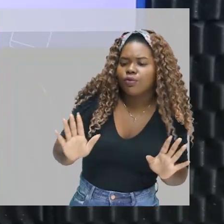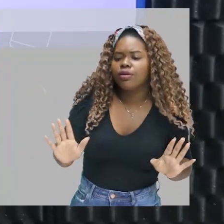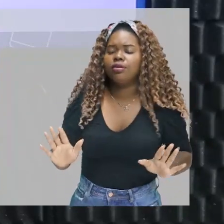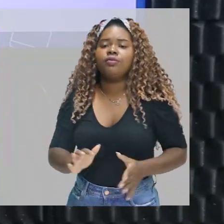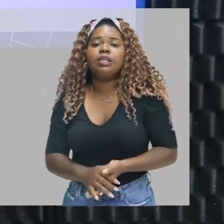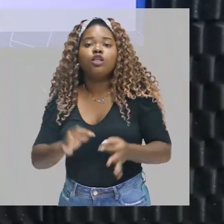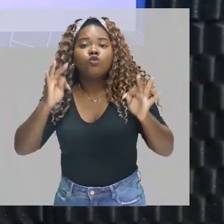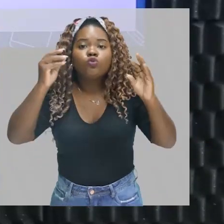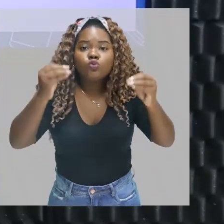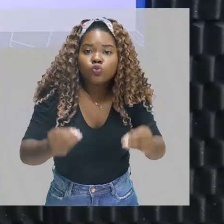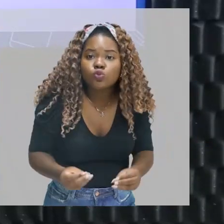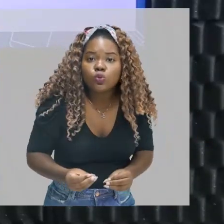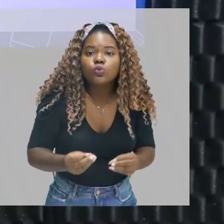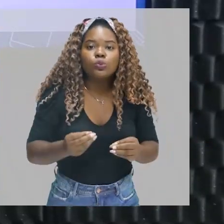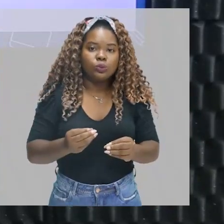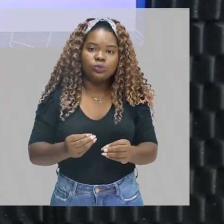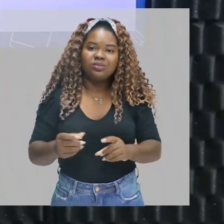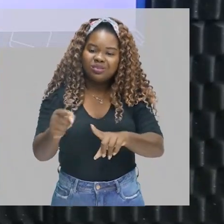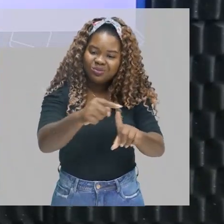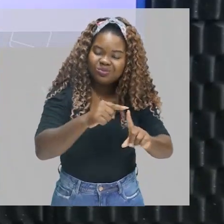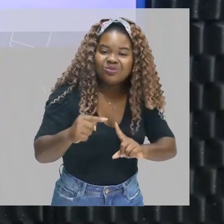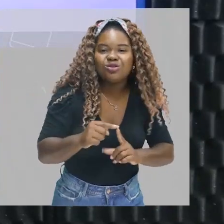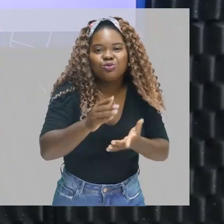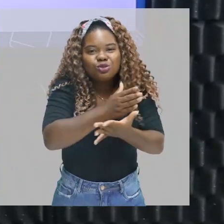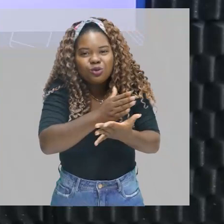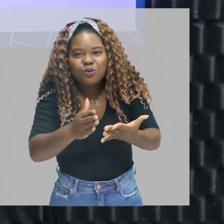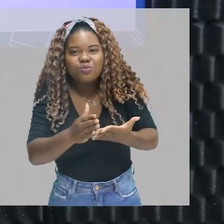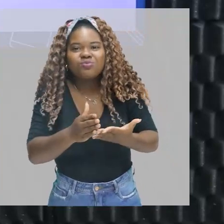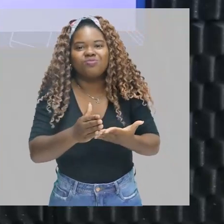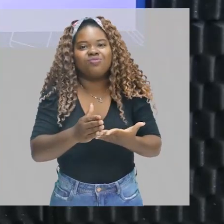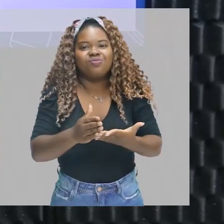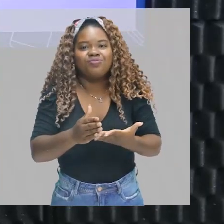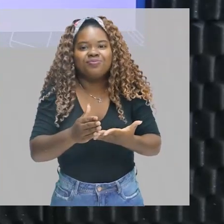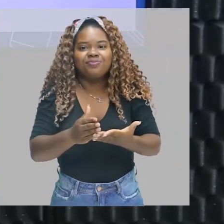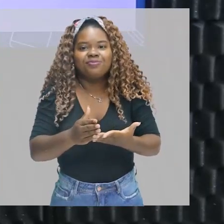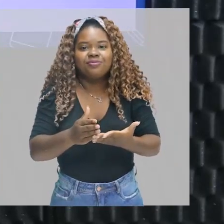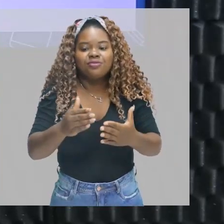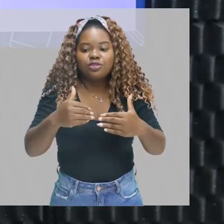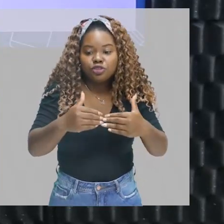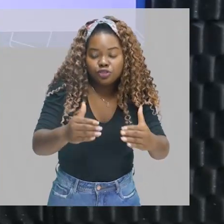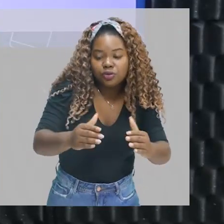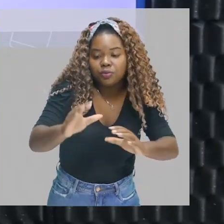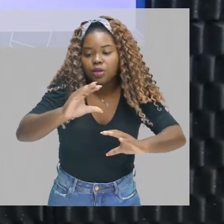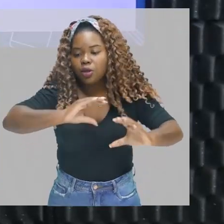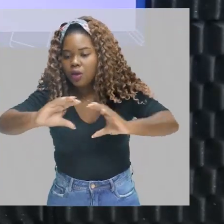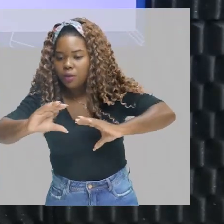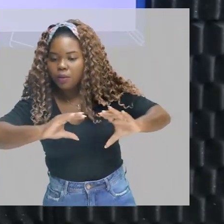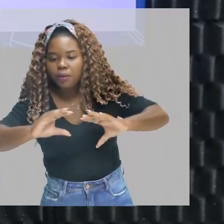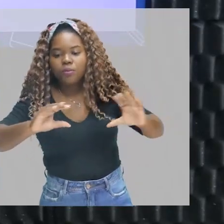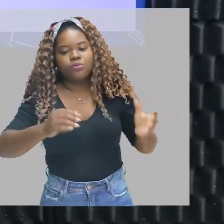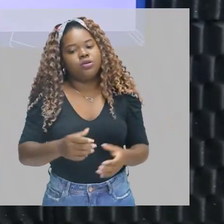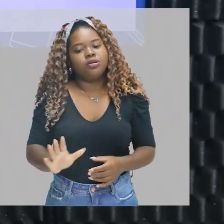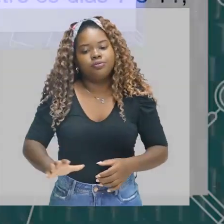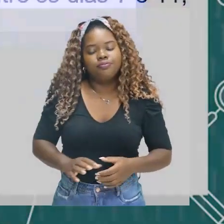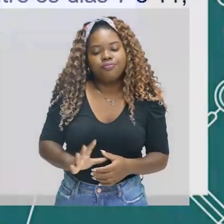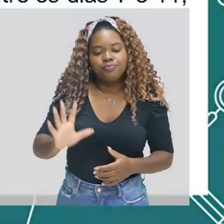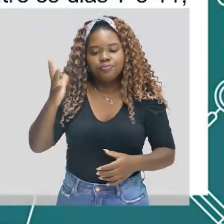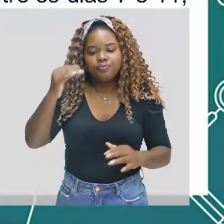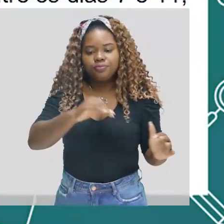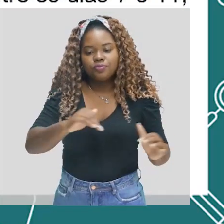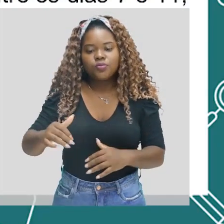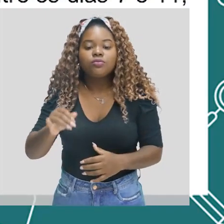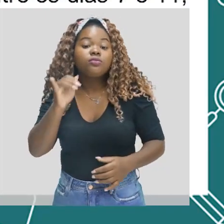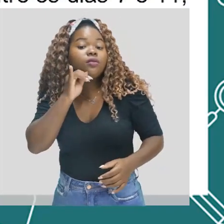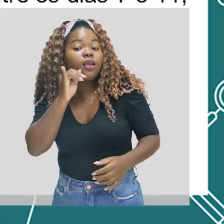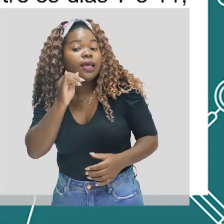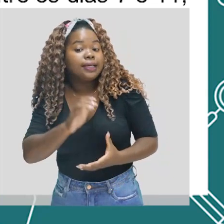Né? Então, tudo isso são maneiras de iniciar, né? De abrir o canal de comunicação.